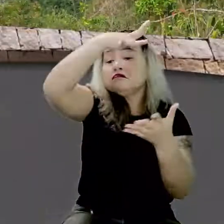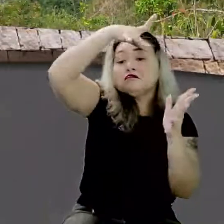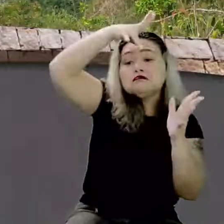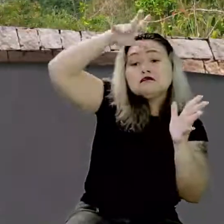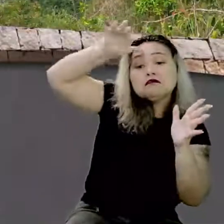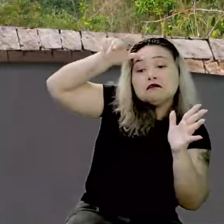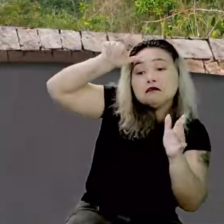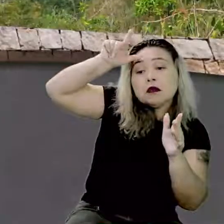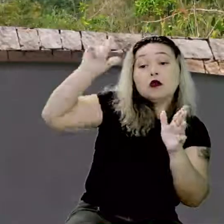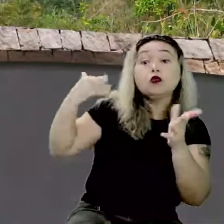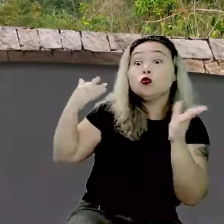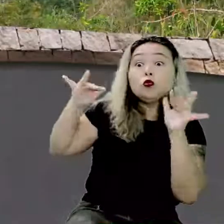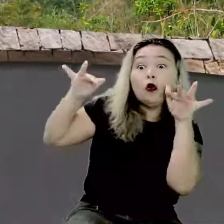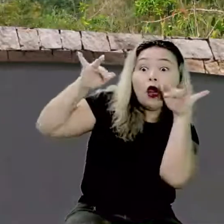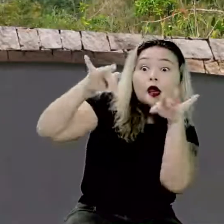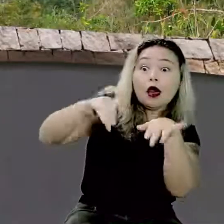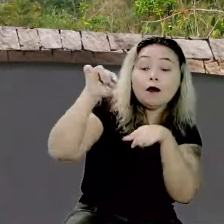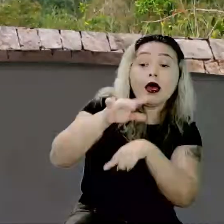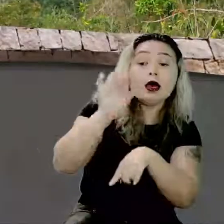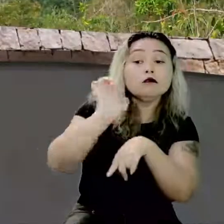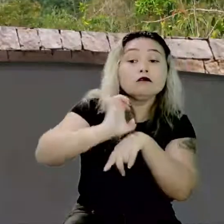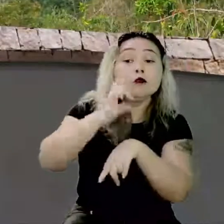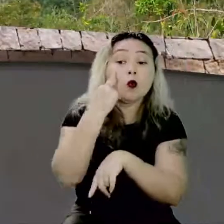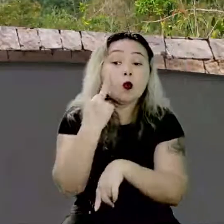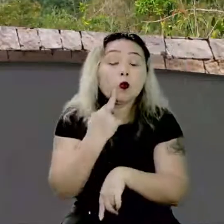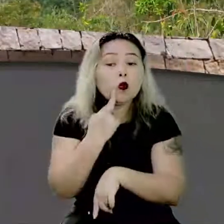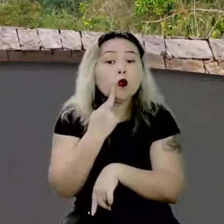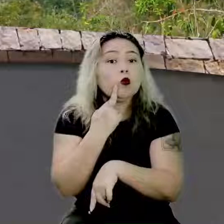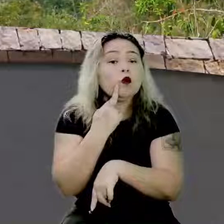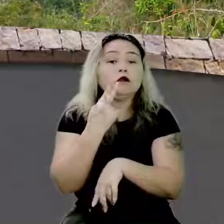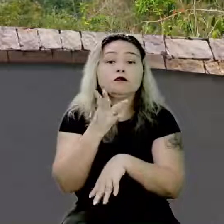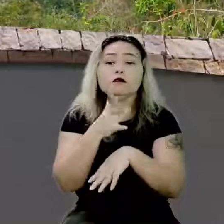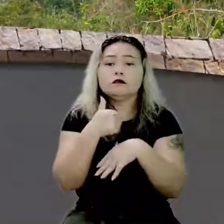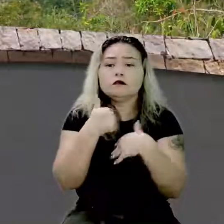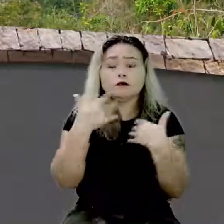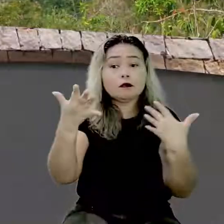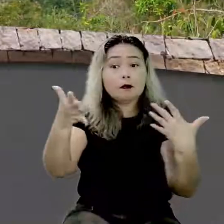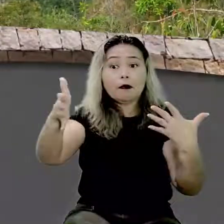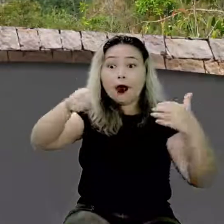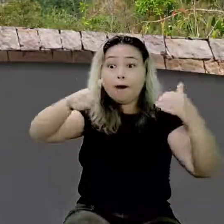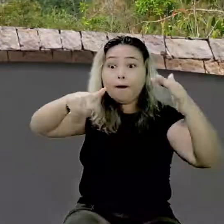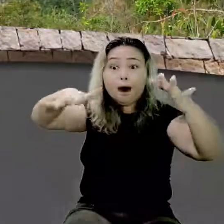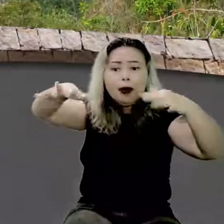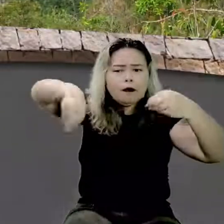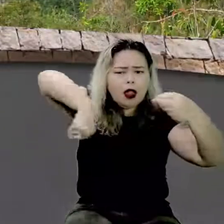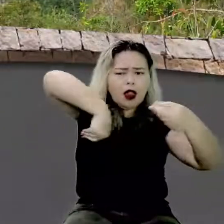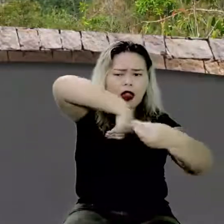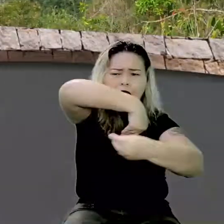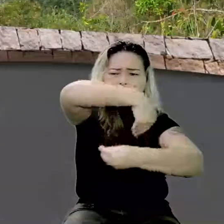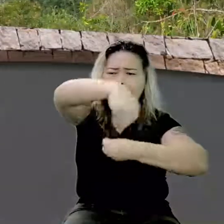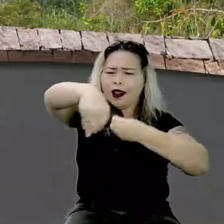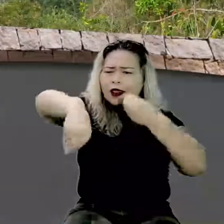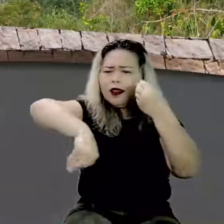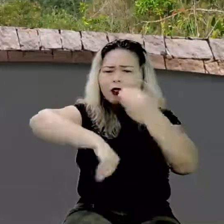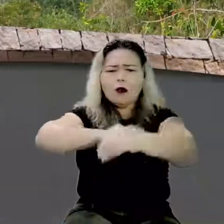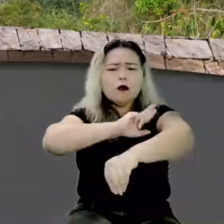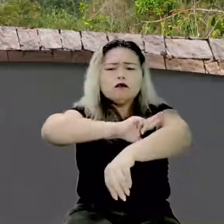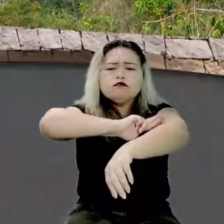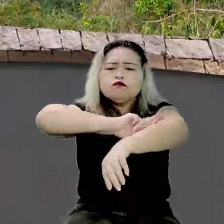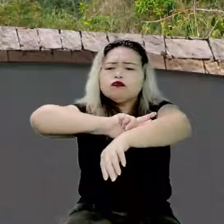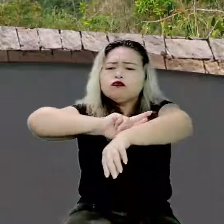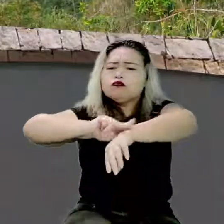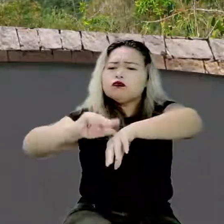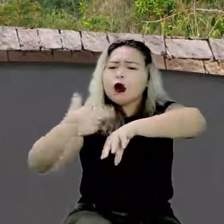E todos vieram para cá. Então foi uma miscelânea, uma verdadeira mistura